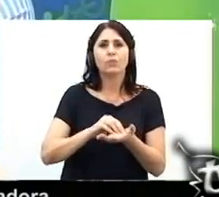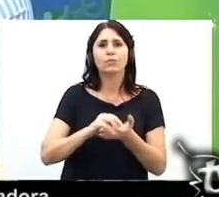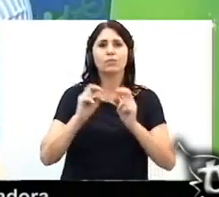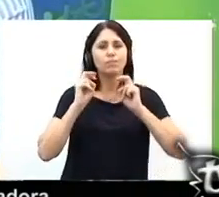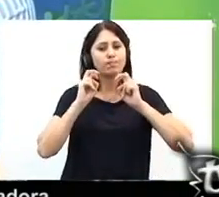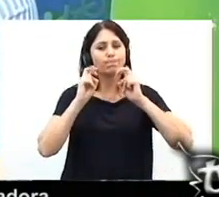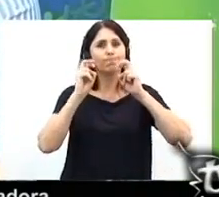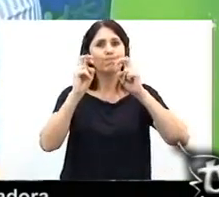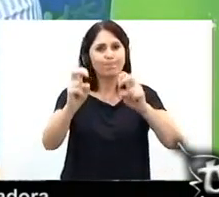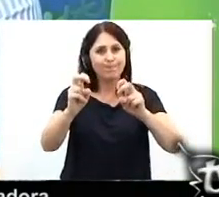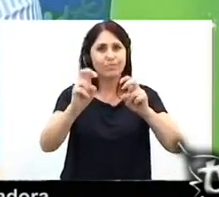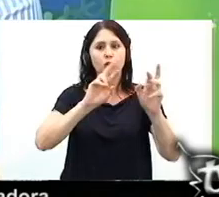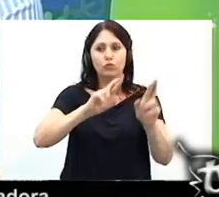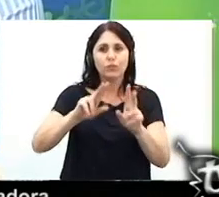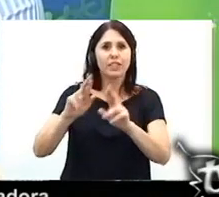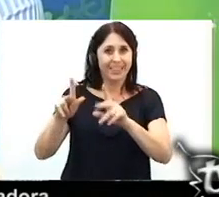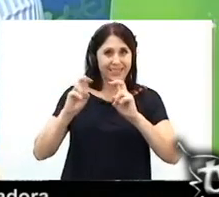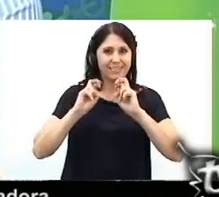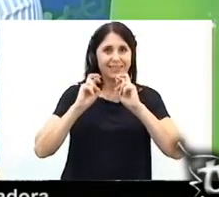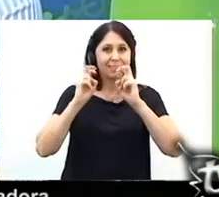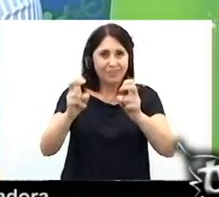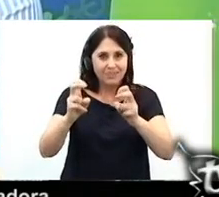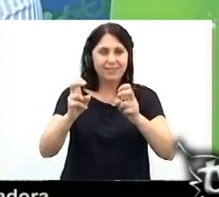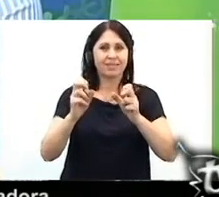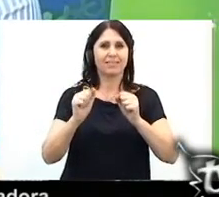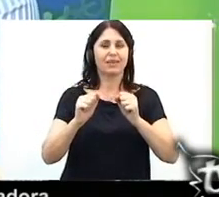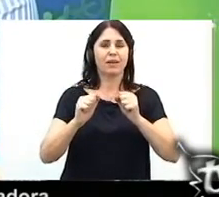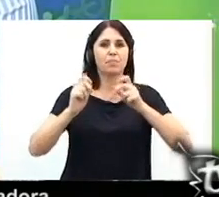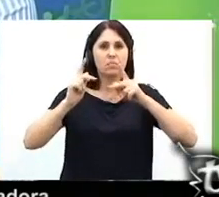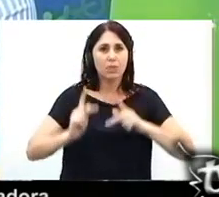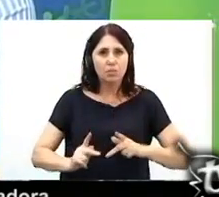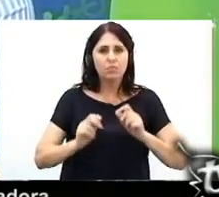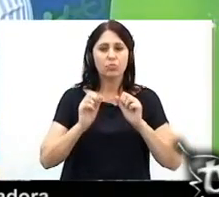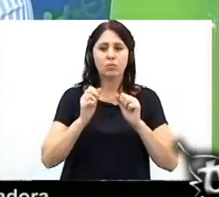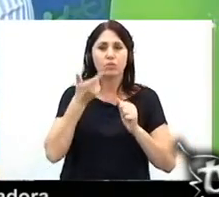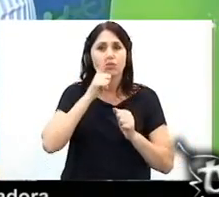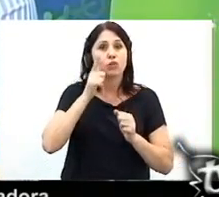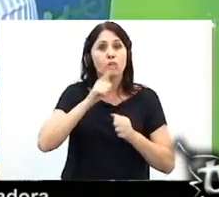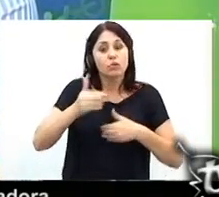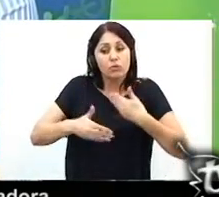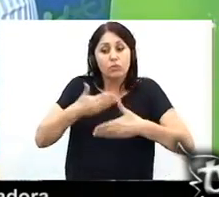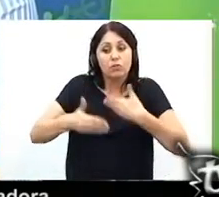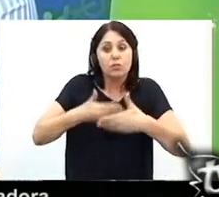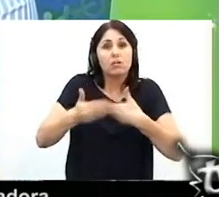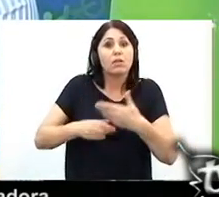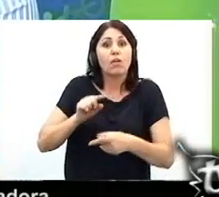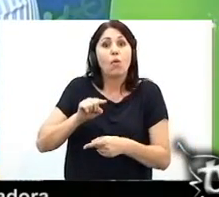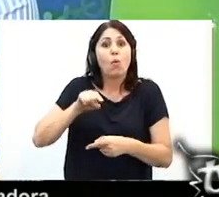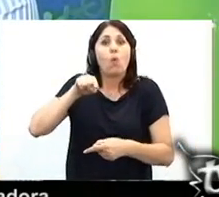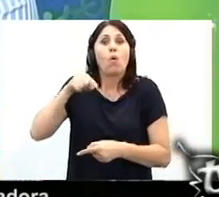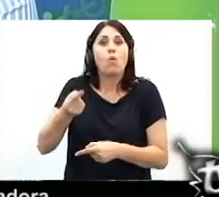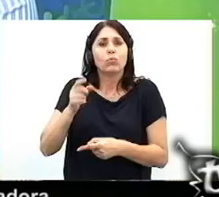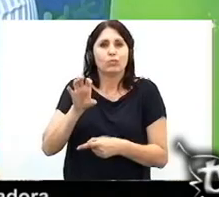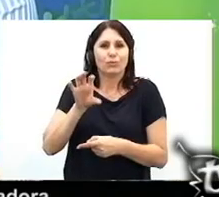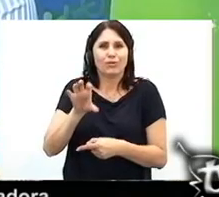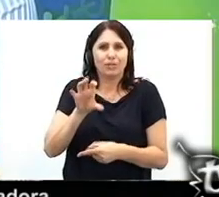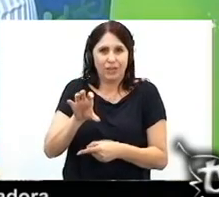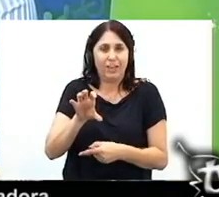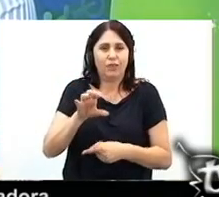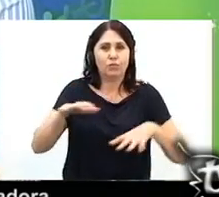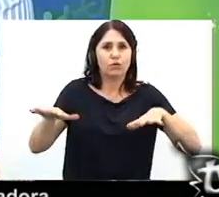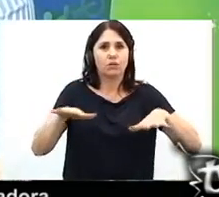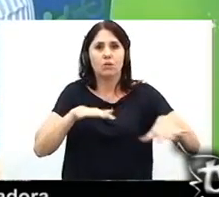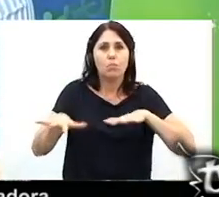do número do inchaço, né, como bem colocaste, né, de automóveis na cidade, a questão da precariedade do